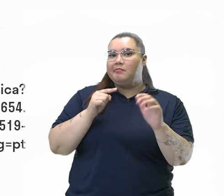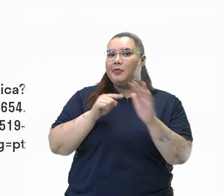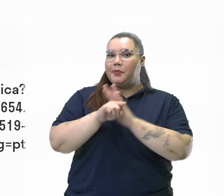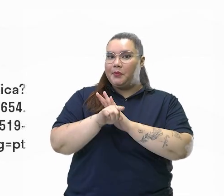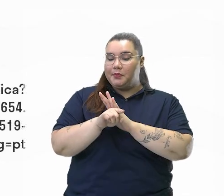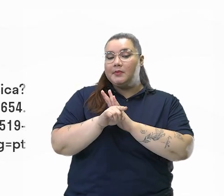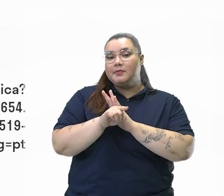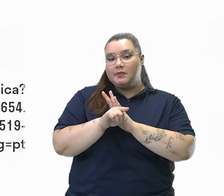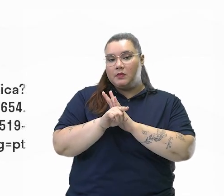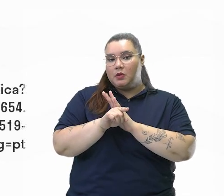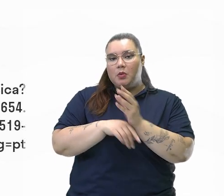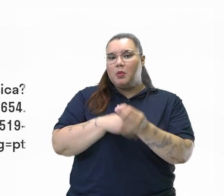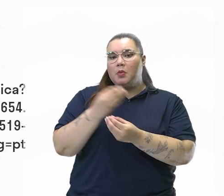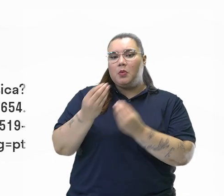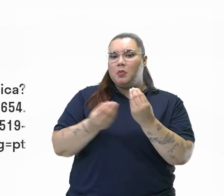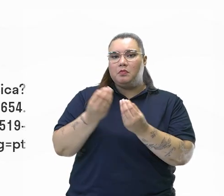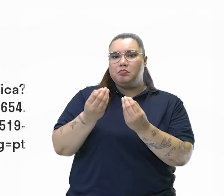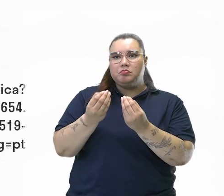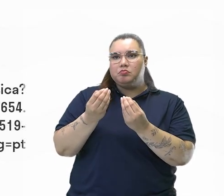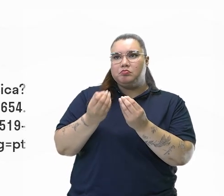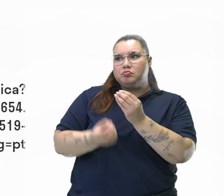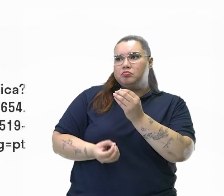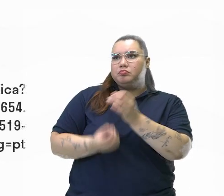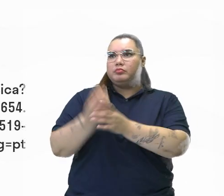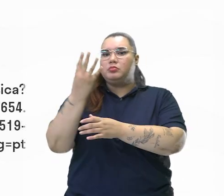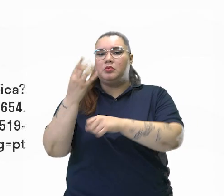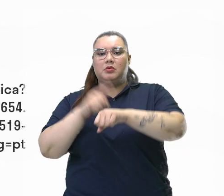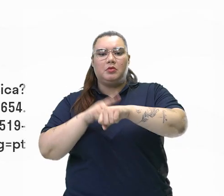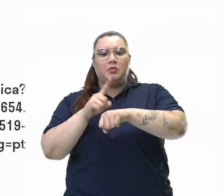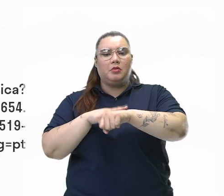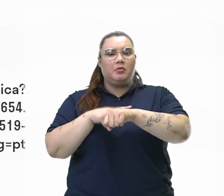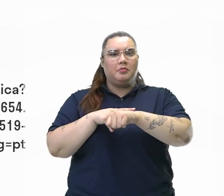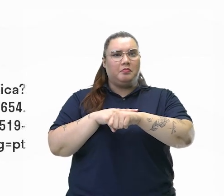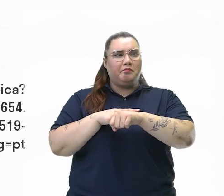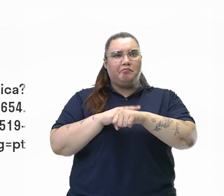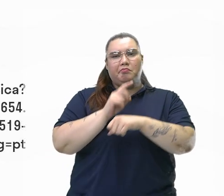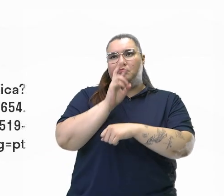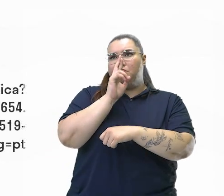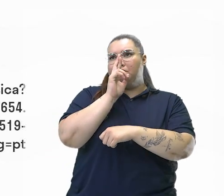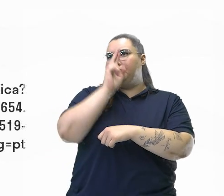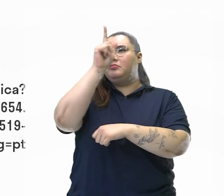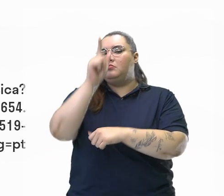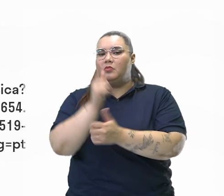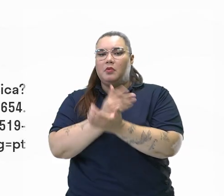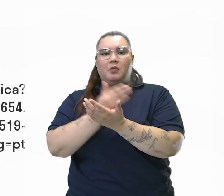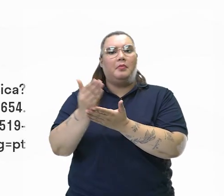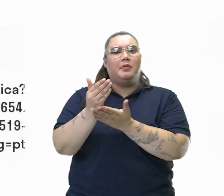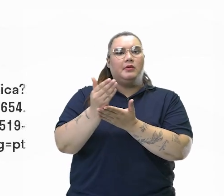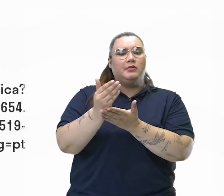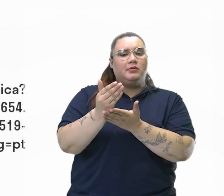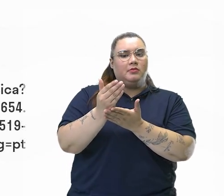uma pergunta. Como o tempo subitamente ele começou a existir assim, do nada o tempo começou a